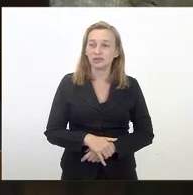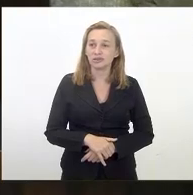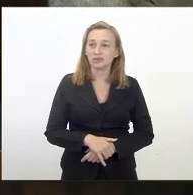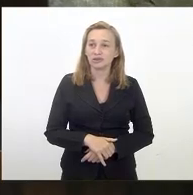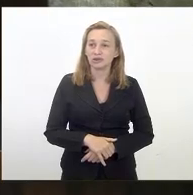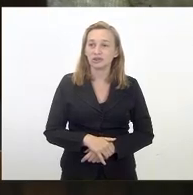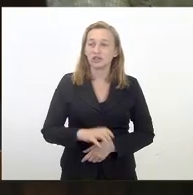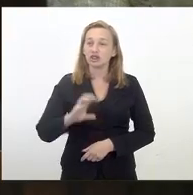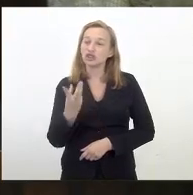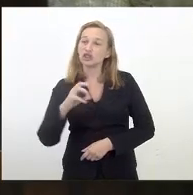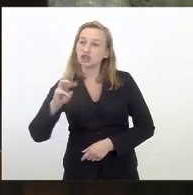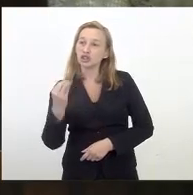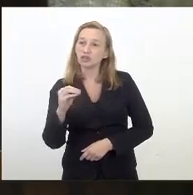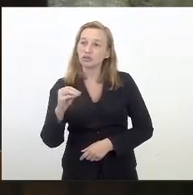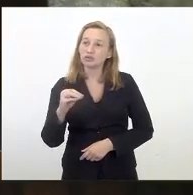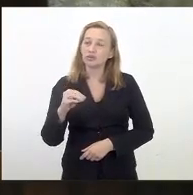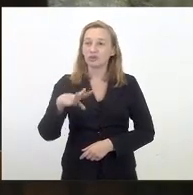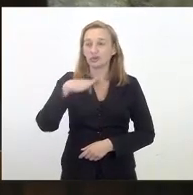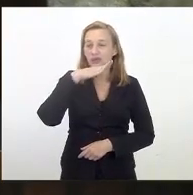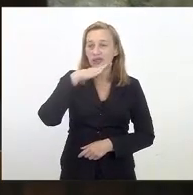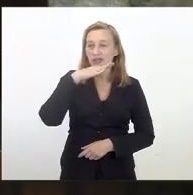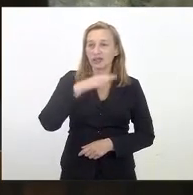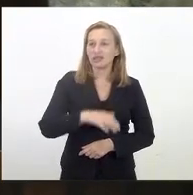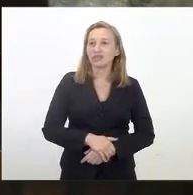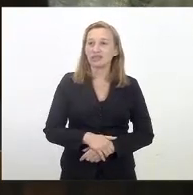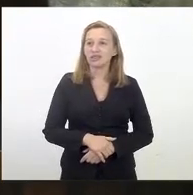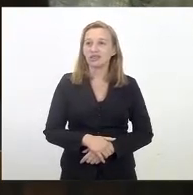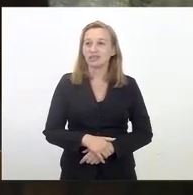o Chiquinho da Mangueira e